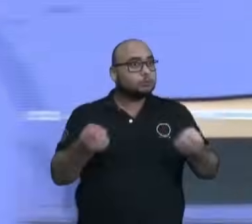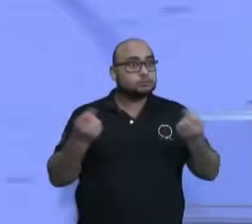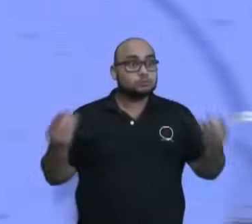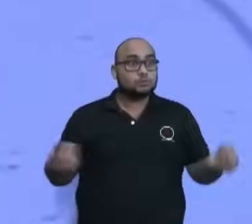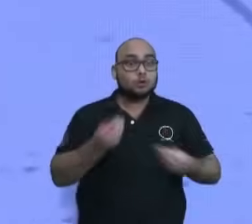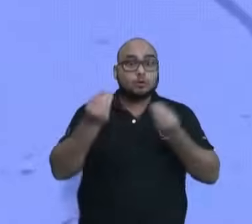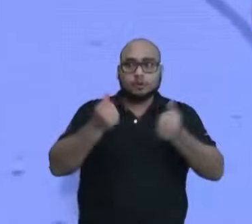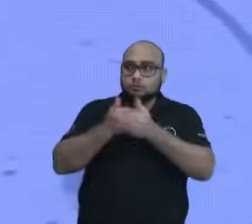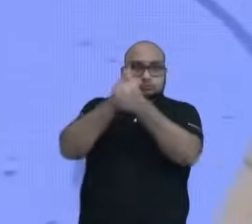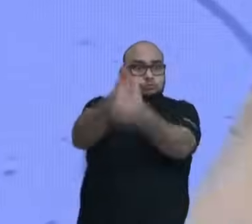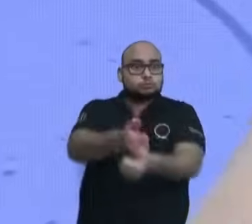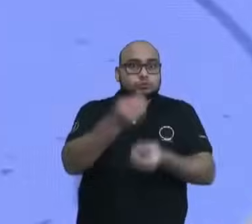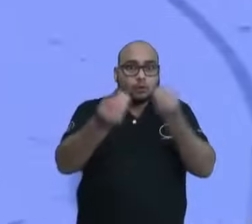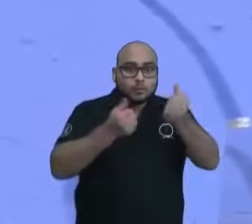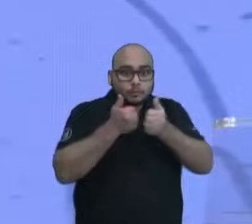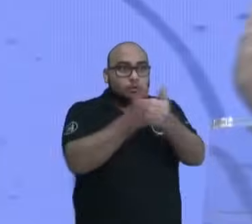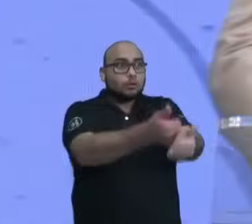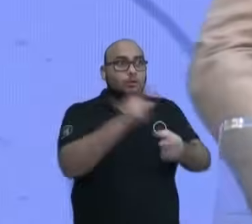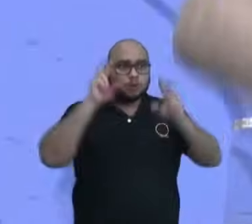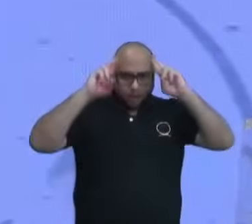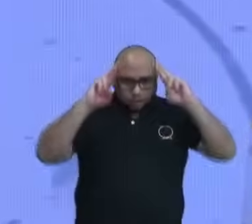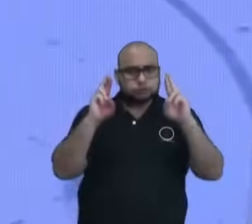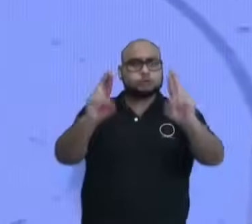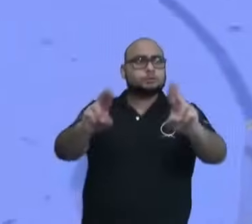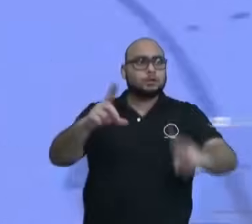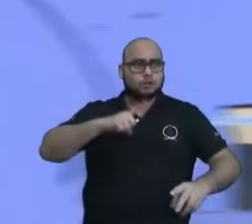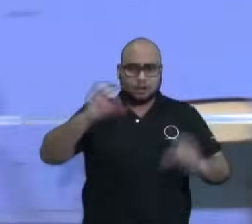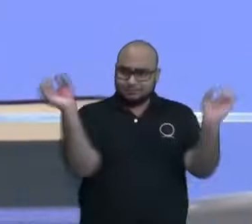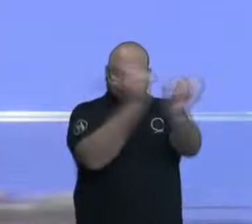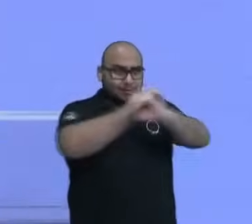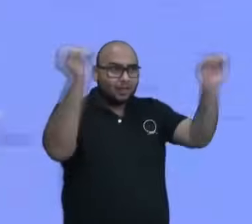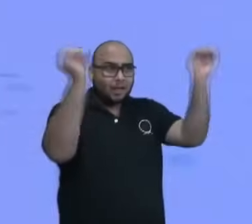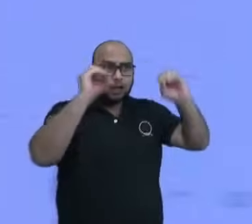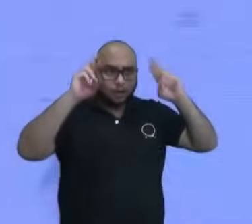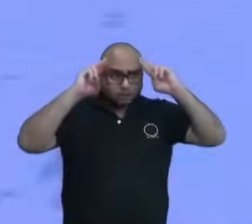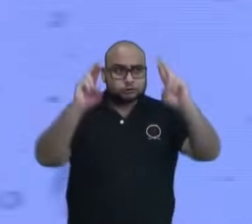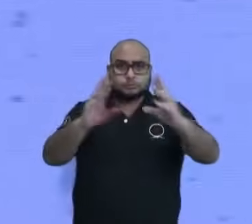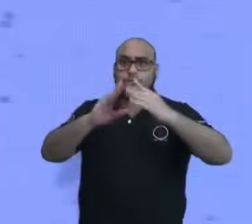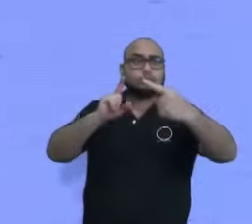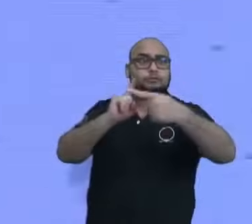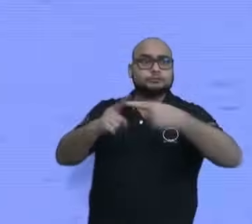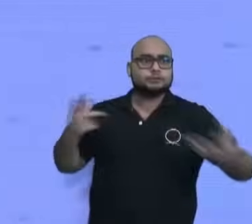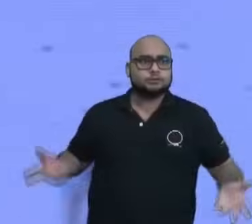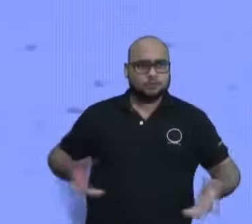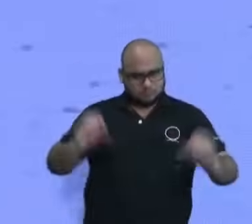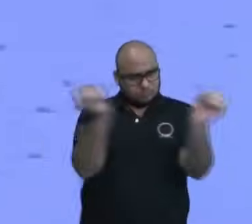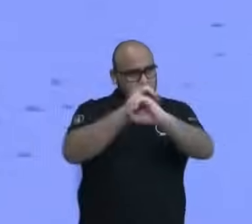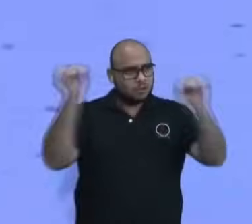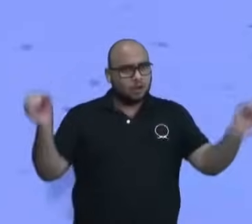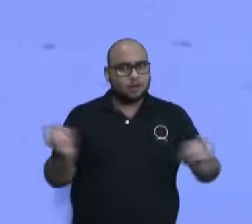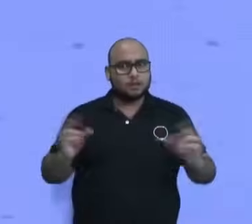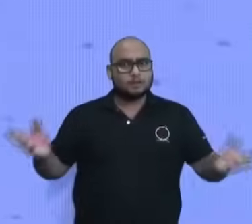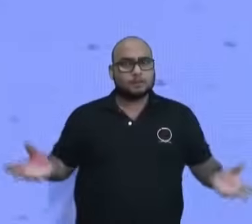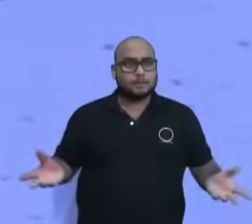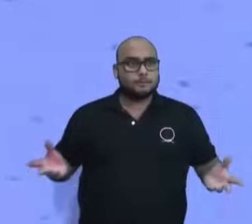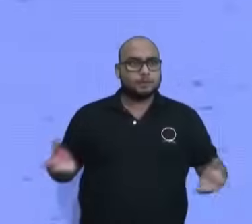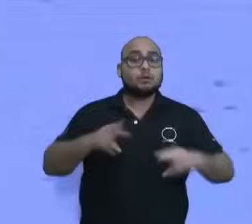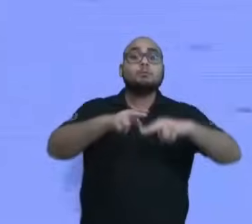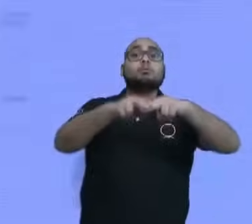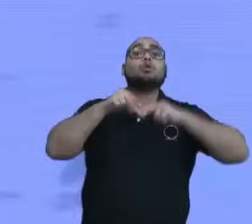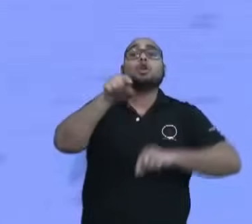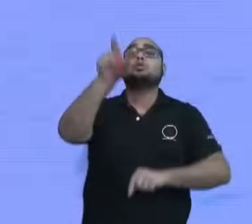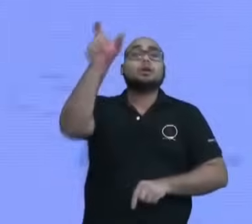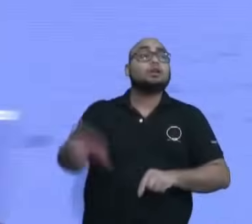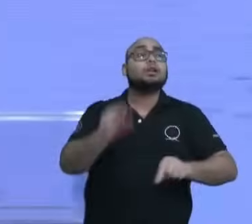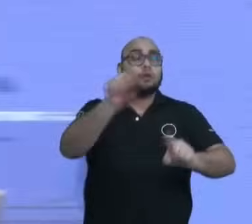respeita mulheres e não respeita a igreja propositadamente por técnicas usa isso para causar confusão e